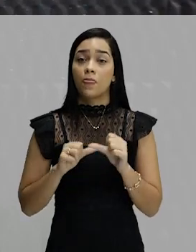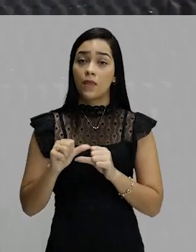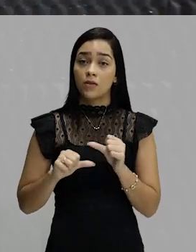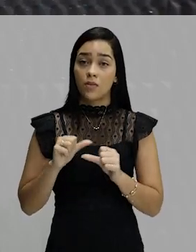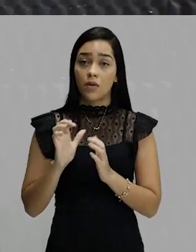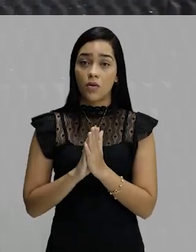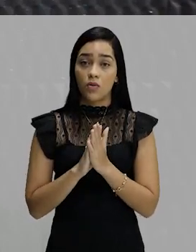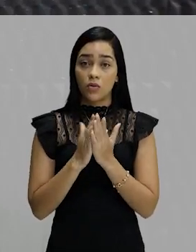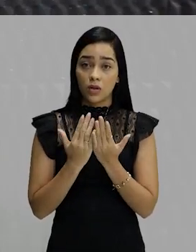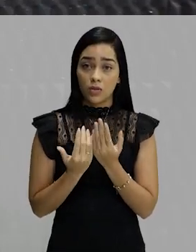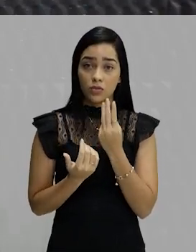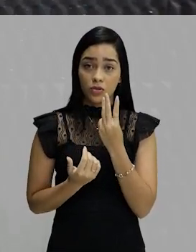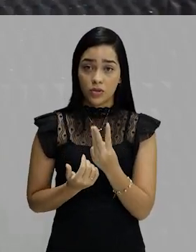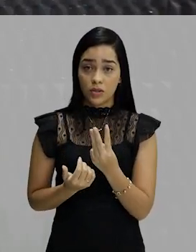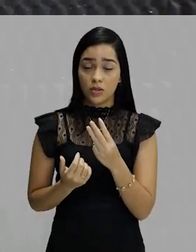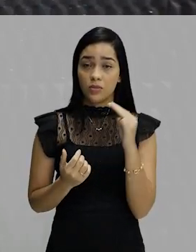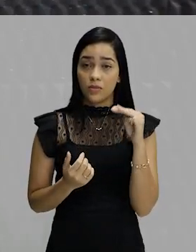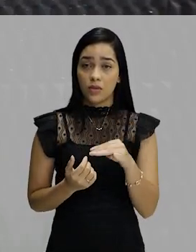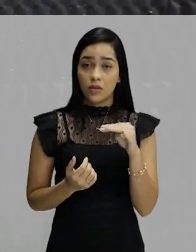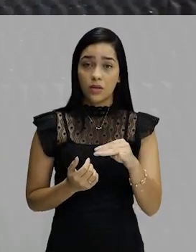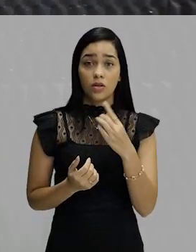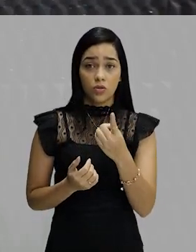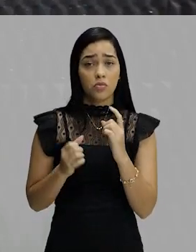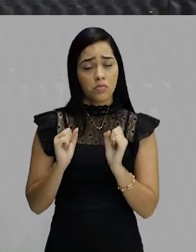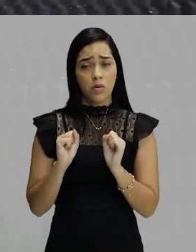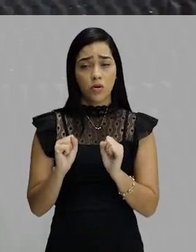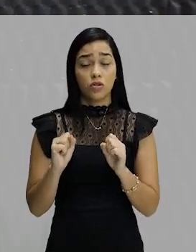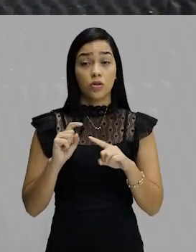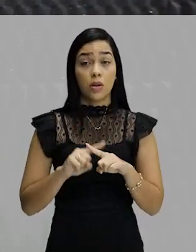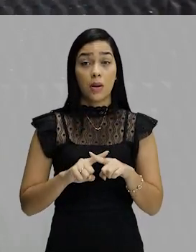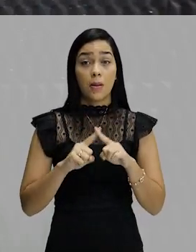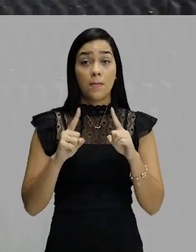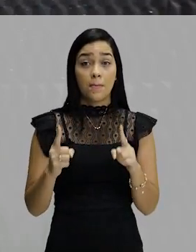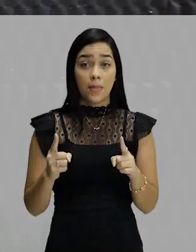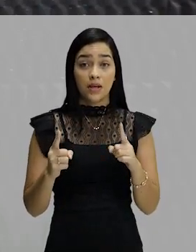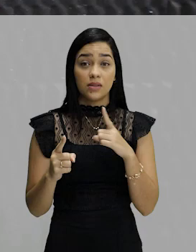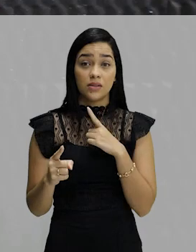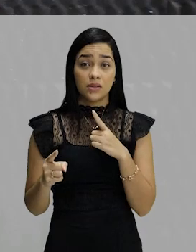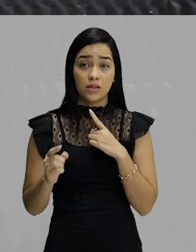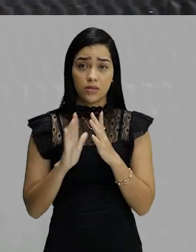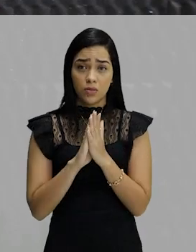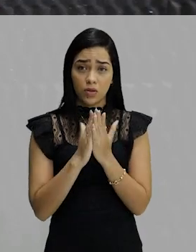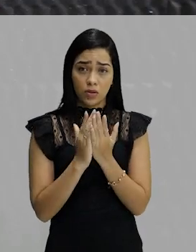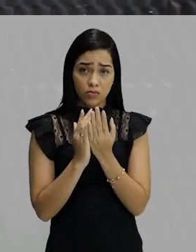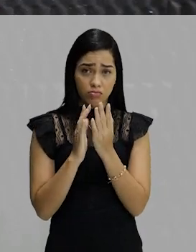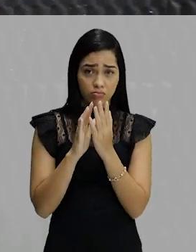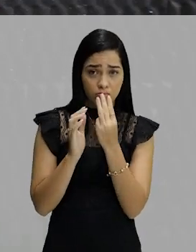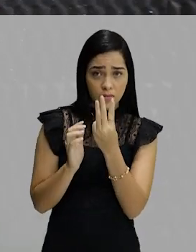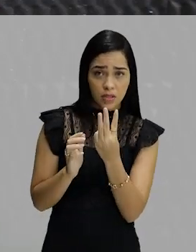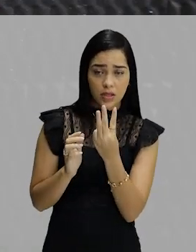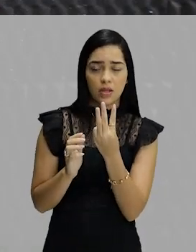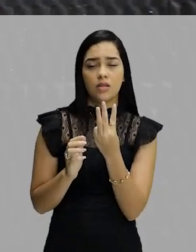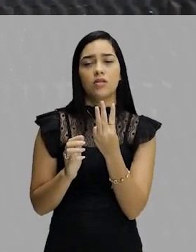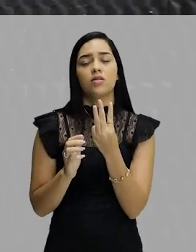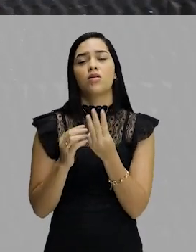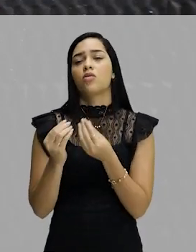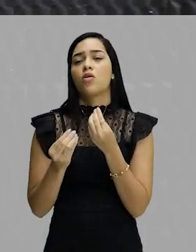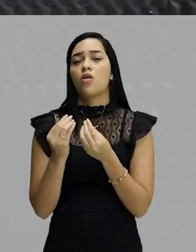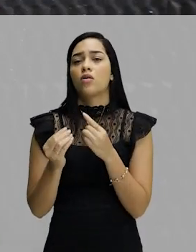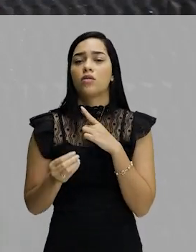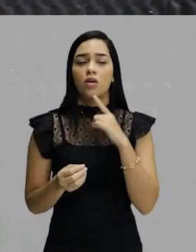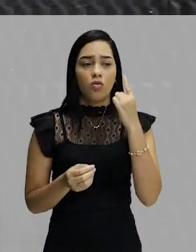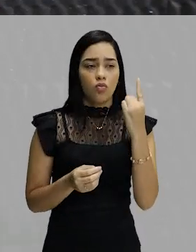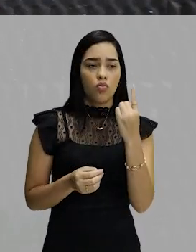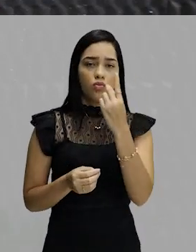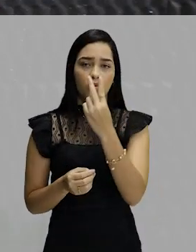transformar os 3 livros de matemática em um só. Mas, nesse bloquinho que tem 3 livros de matemática, vamos supor que tem